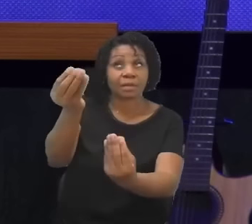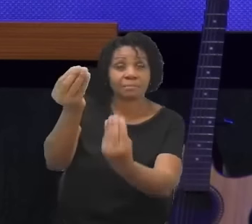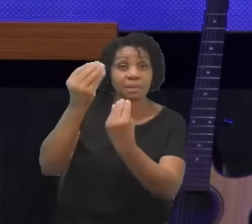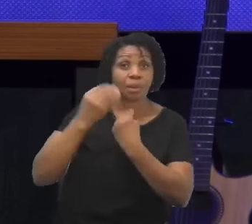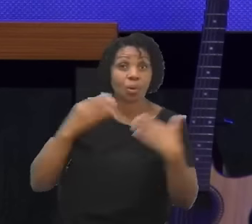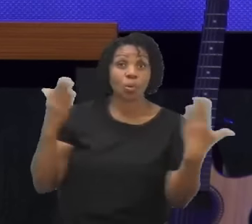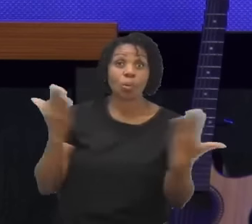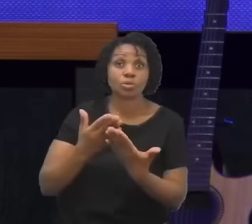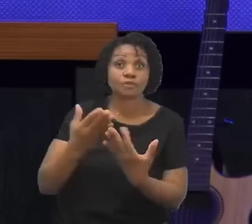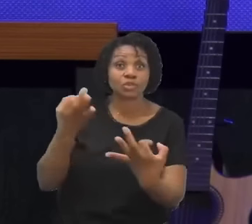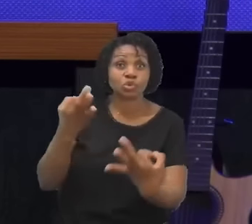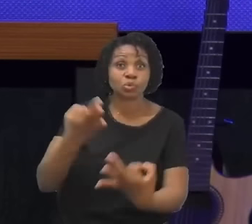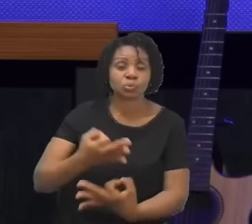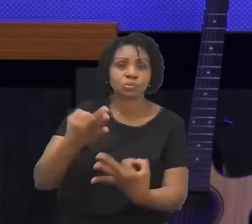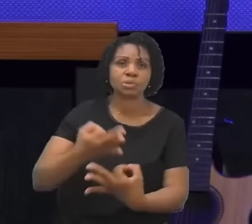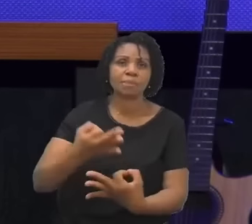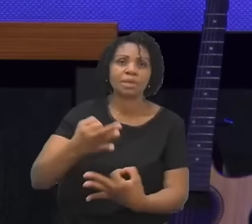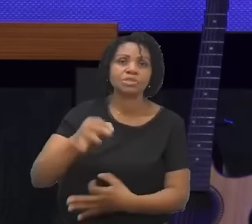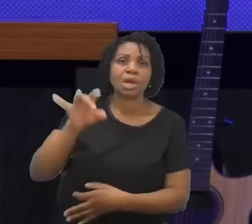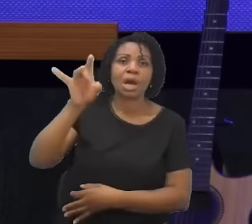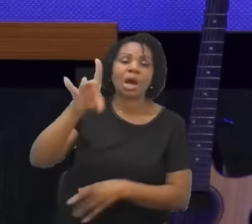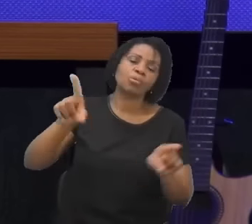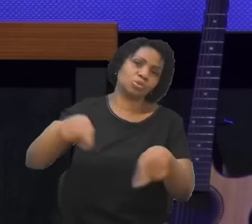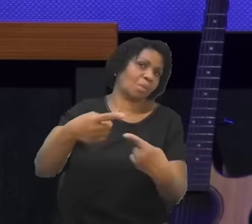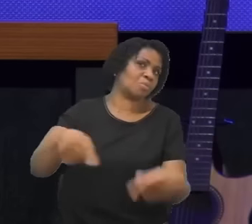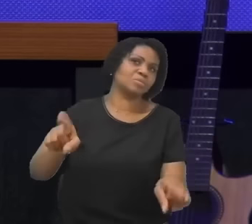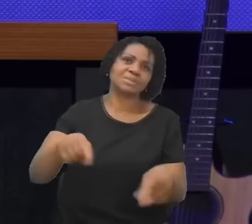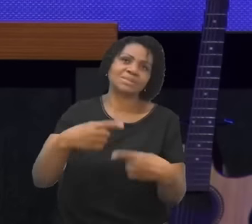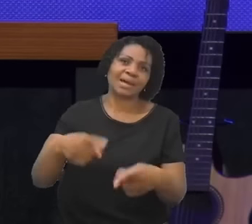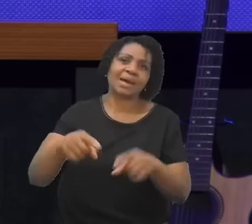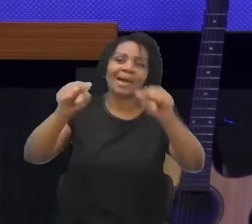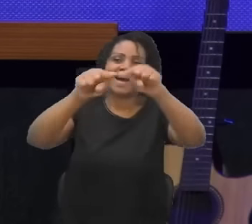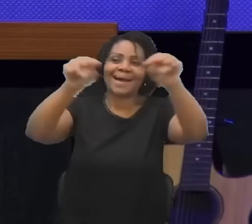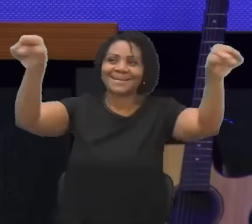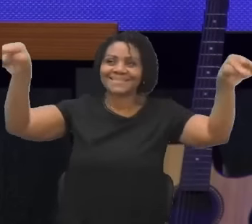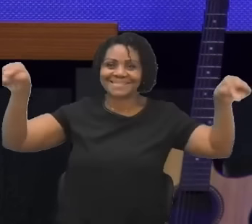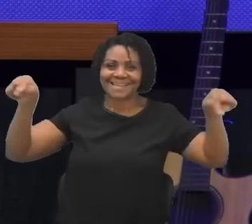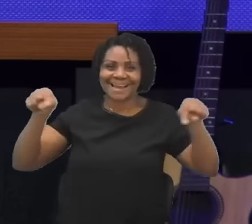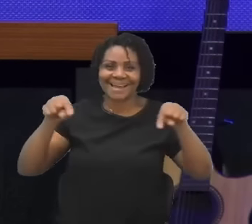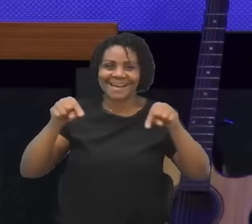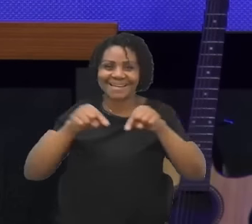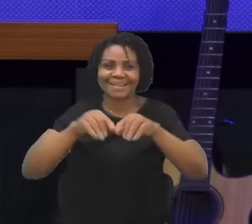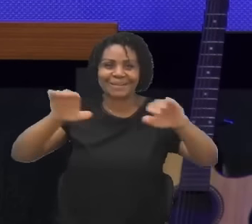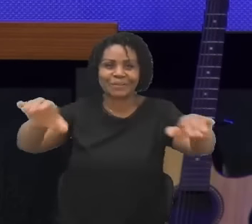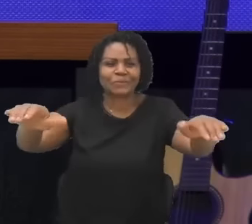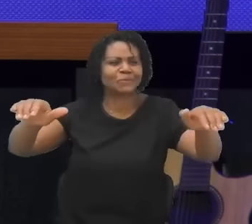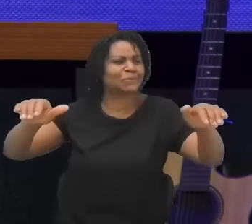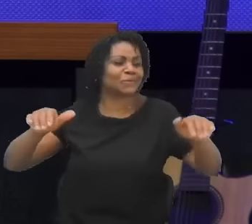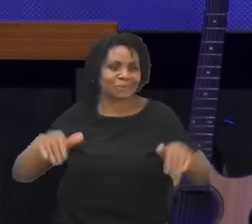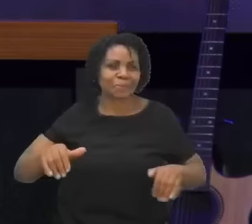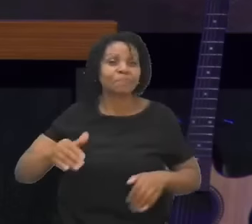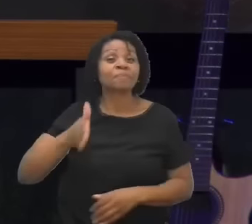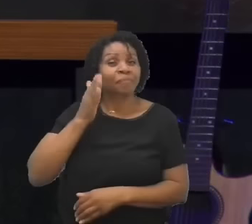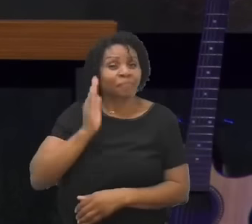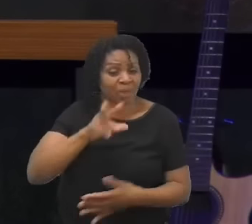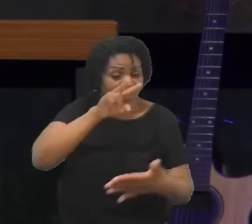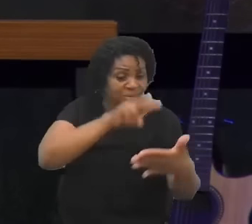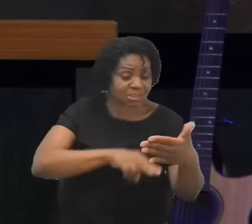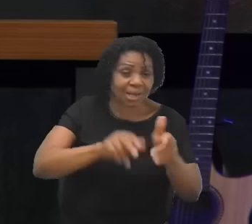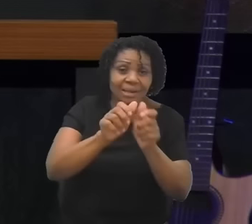hoje foi justamente a última música, A Sala do Trono. Quantas vezes eu já li